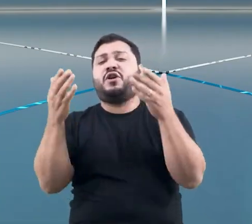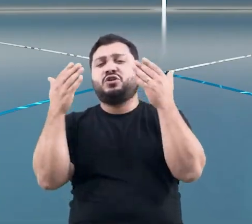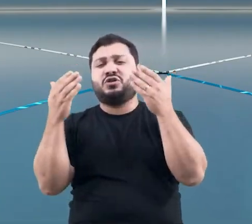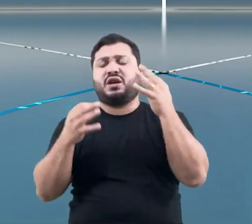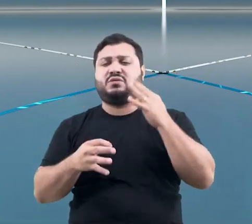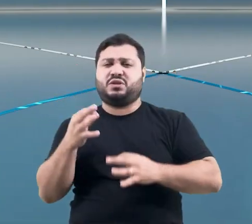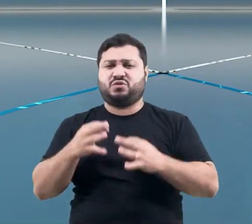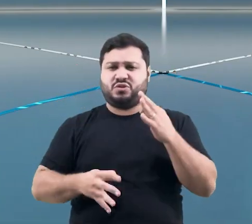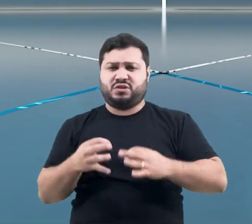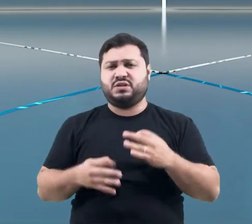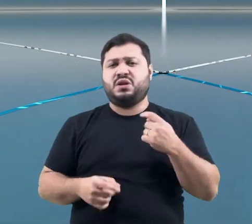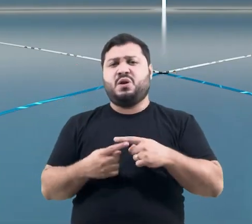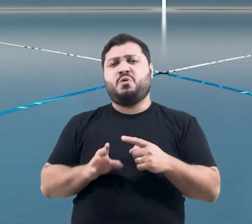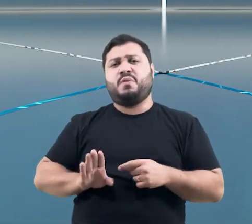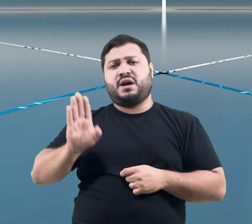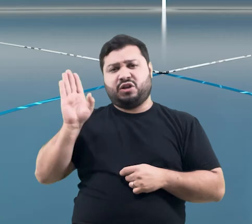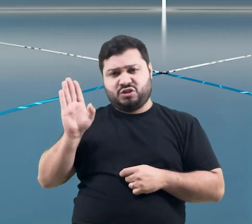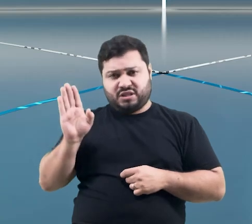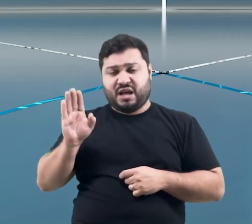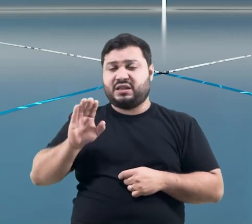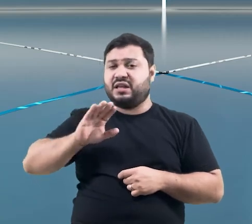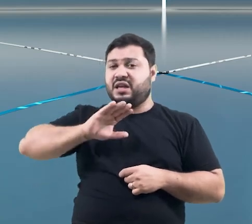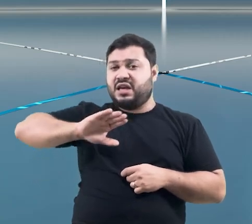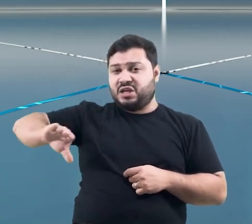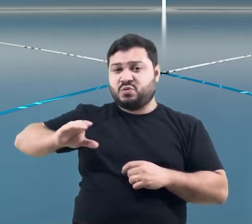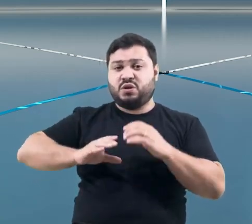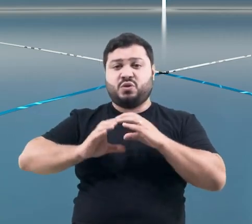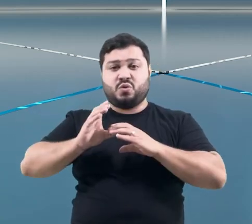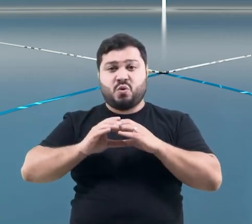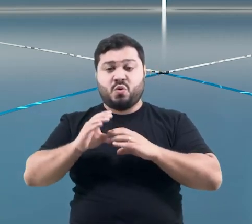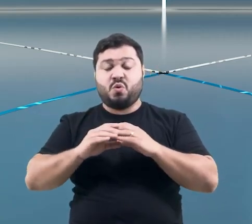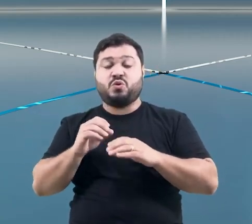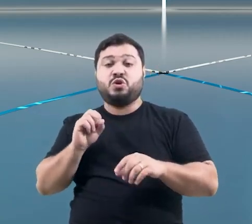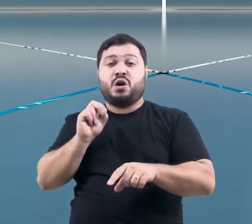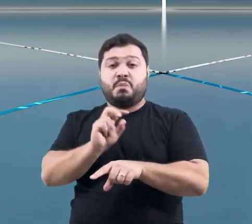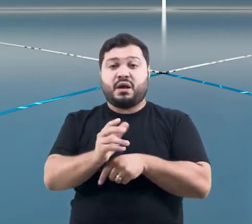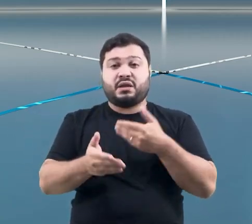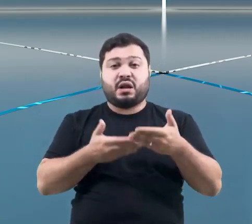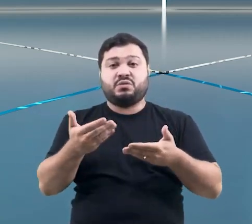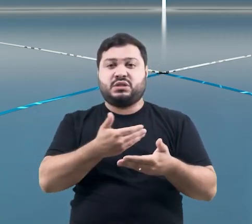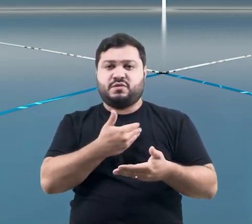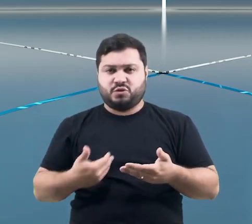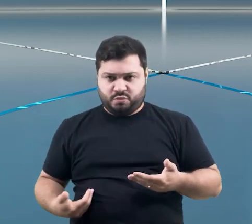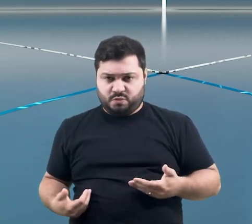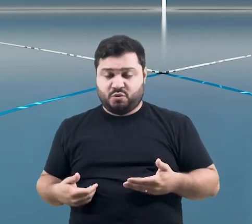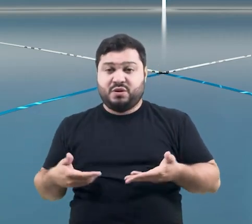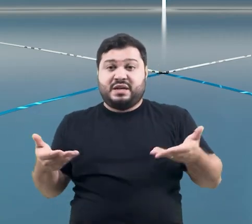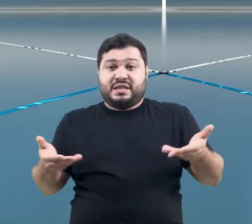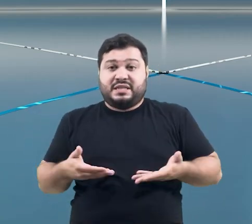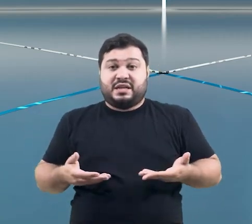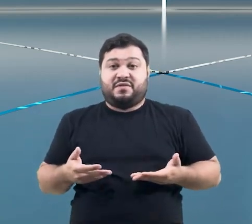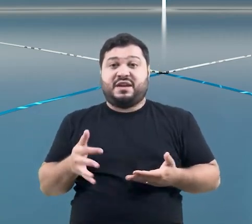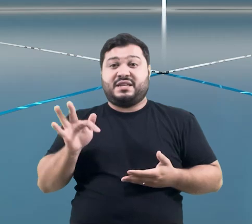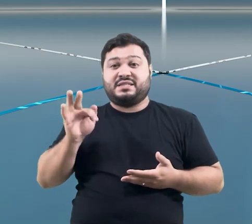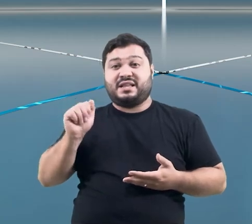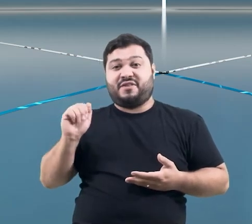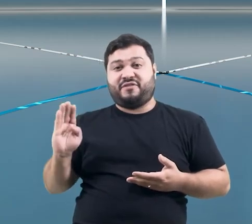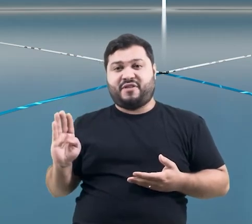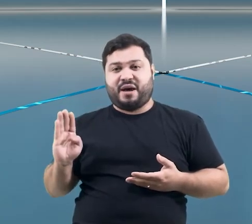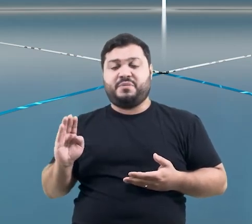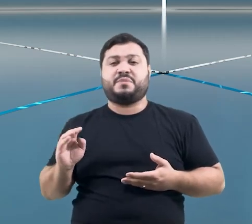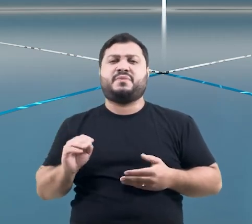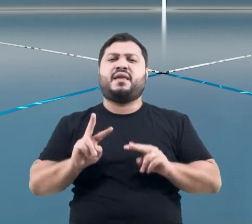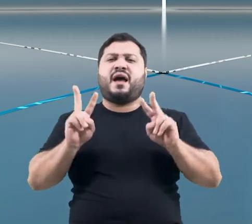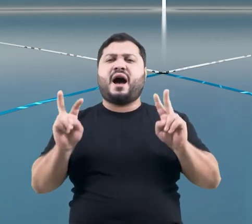também foi questionado na Justiça por uma candidata excluída do concurso para entrar no serviço público, dessa vez na Força